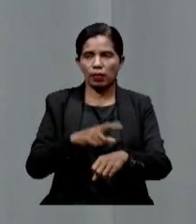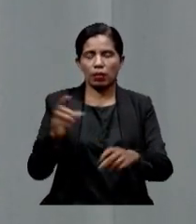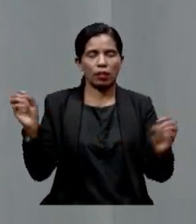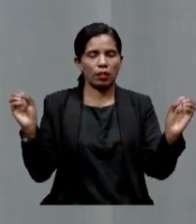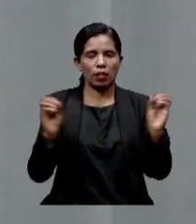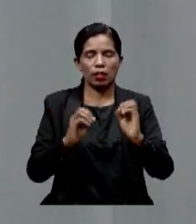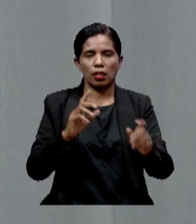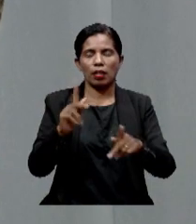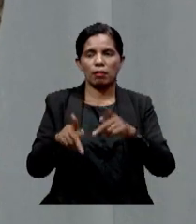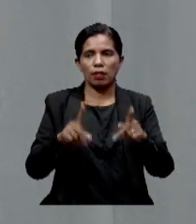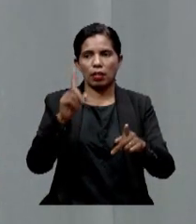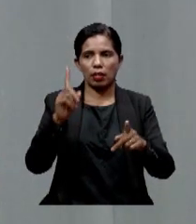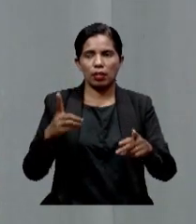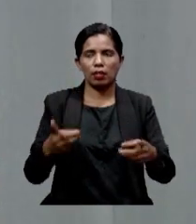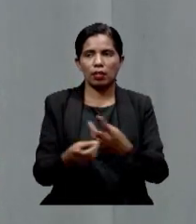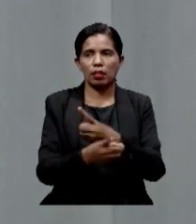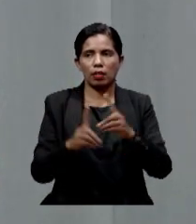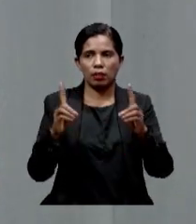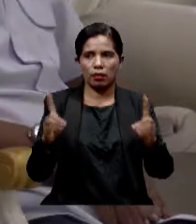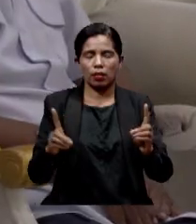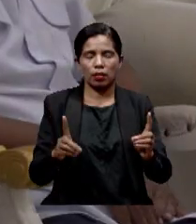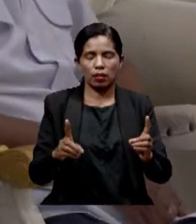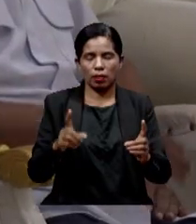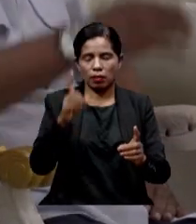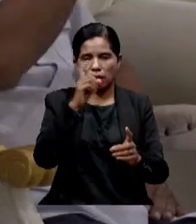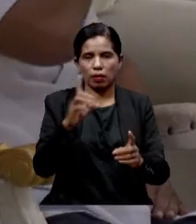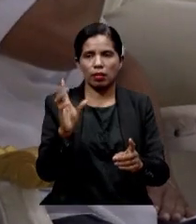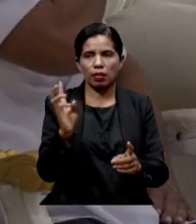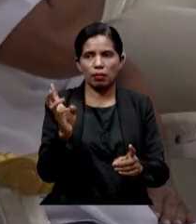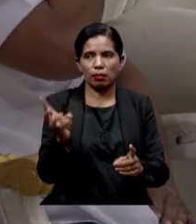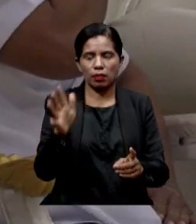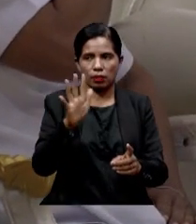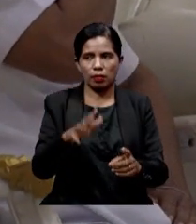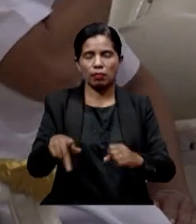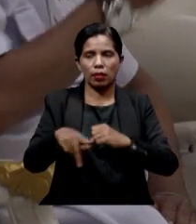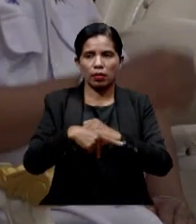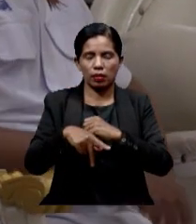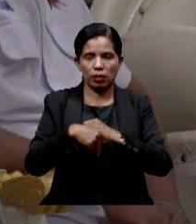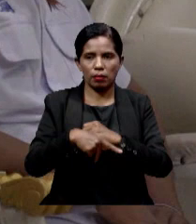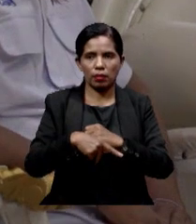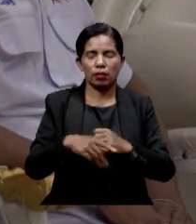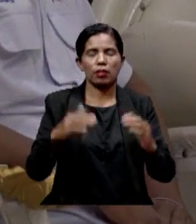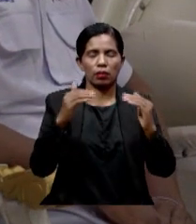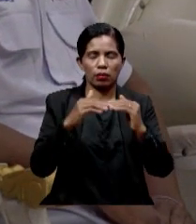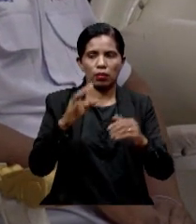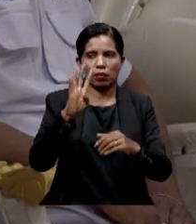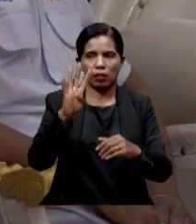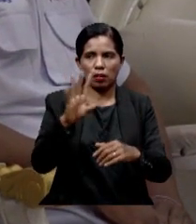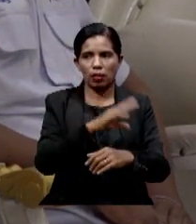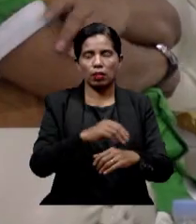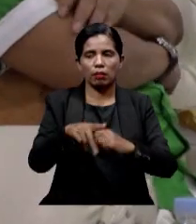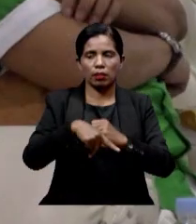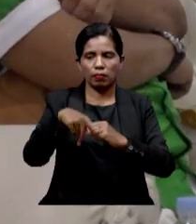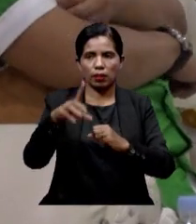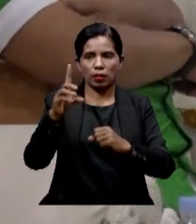meira deputado de geração 75. Participa em a Conferência Nacional Badahat Partido Democrático Ney, além